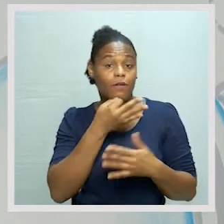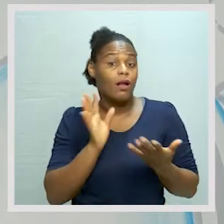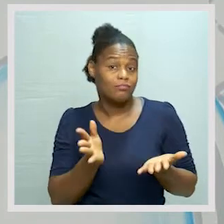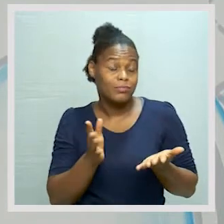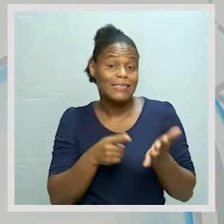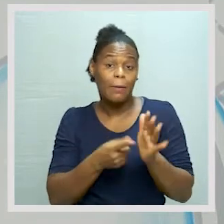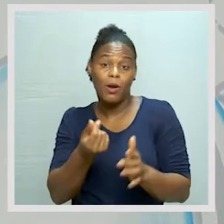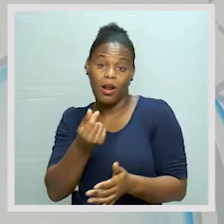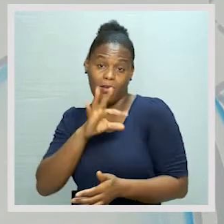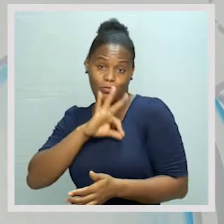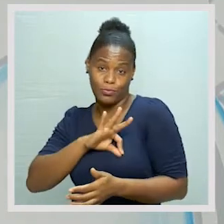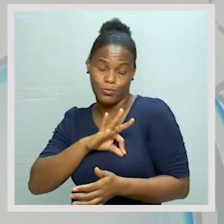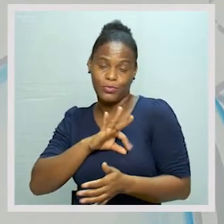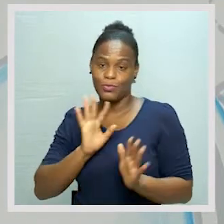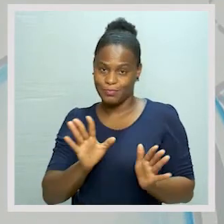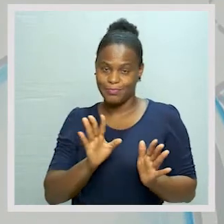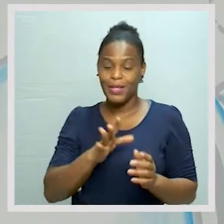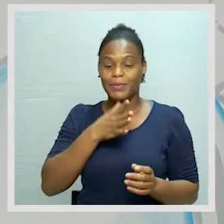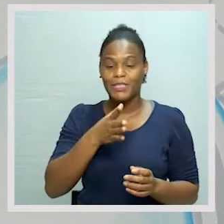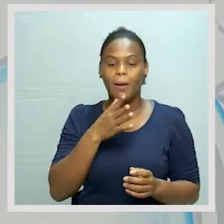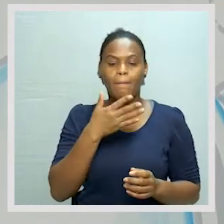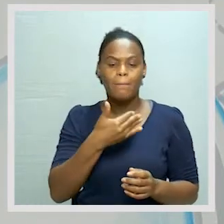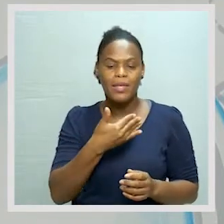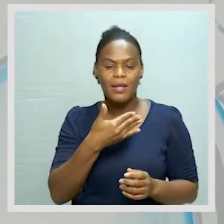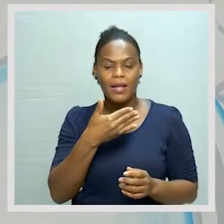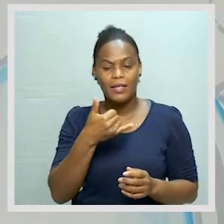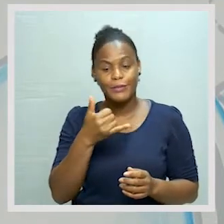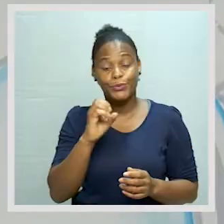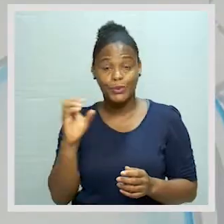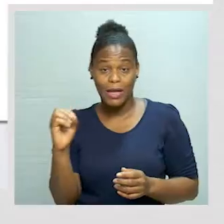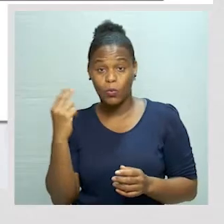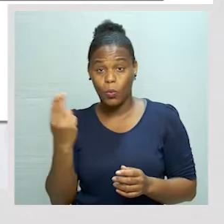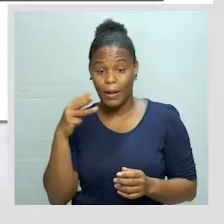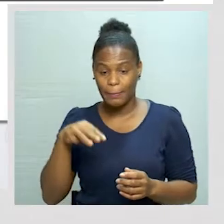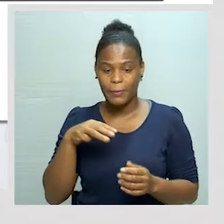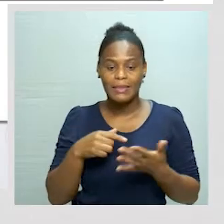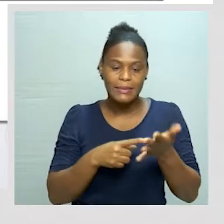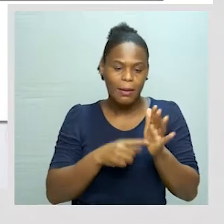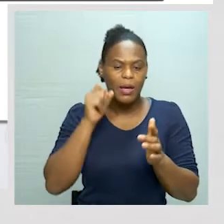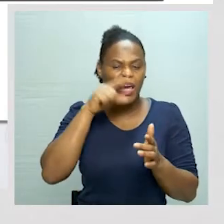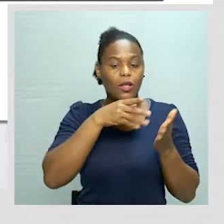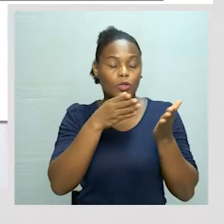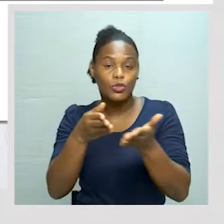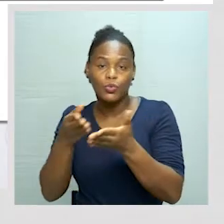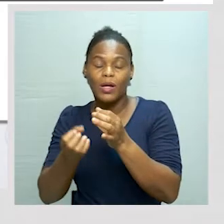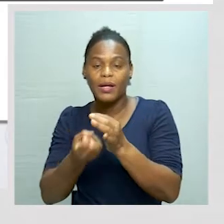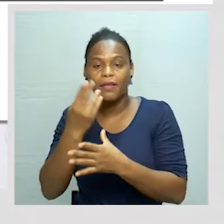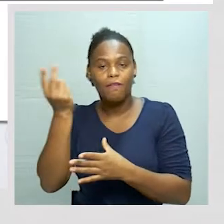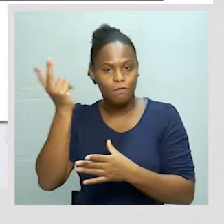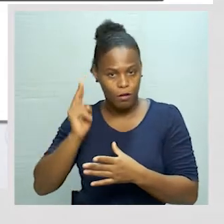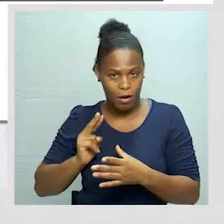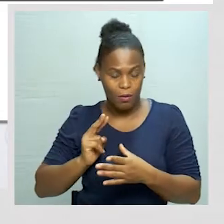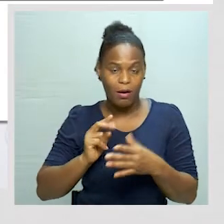neste caso, vamos supor que foi de 1.200 unidades monetárias. Os que contribuíram para a criação desse